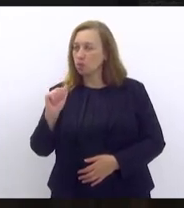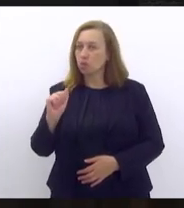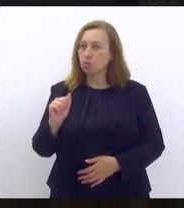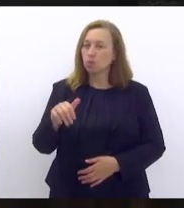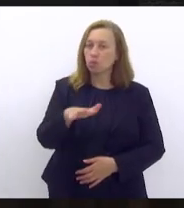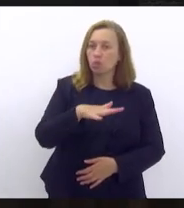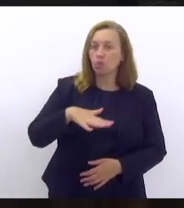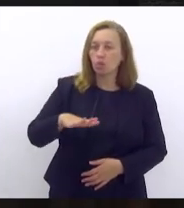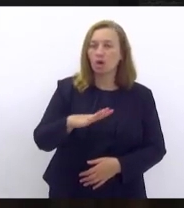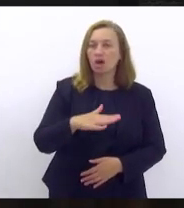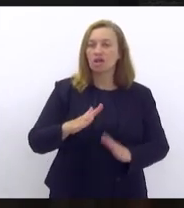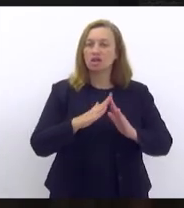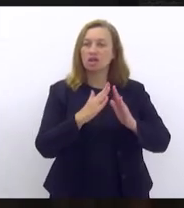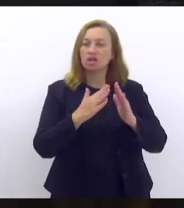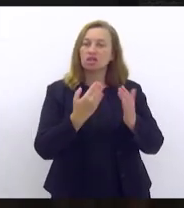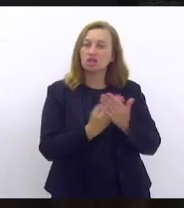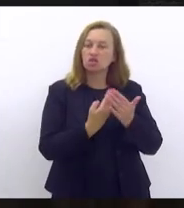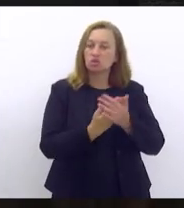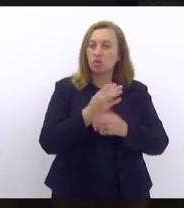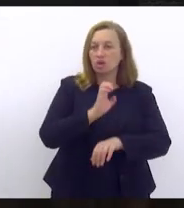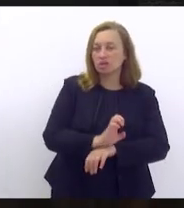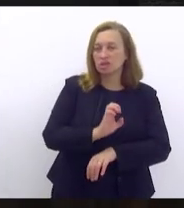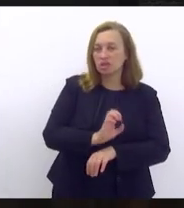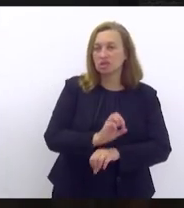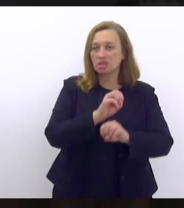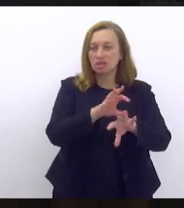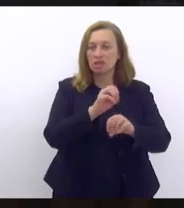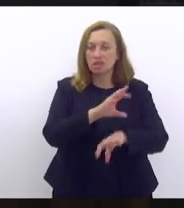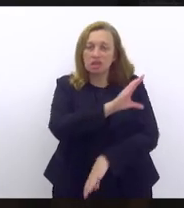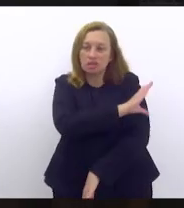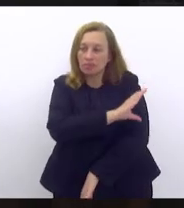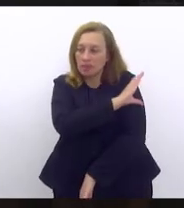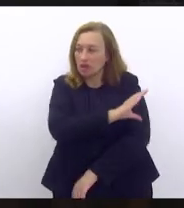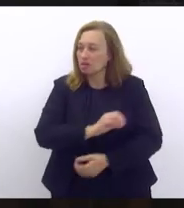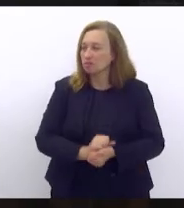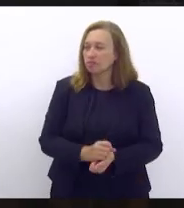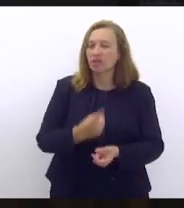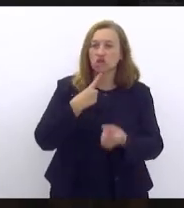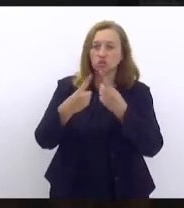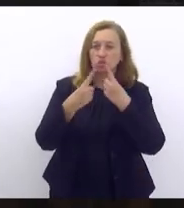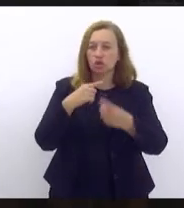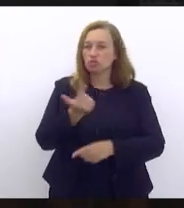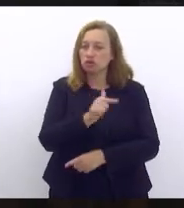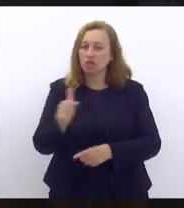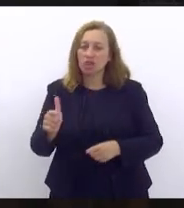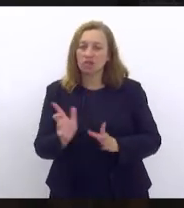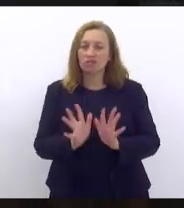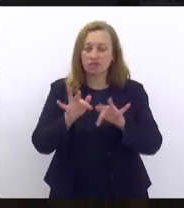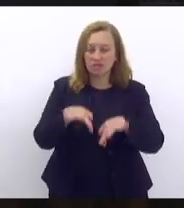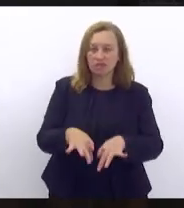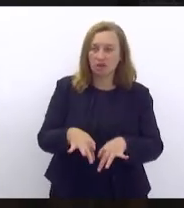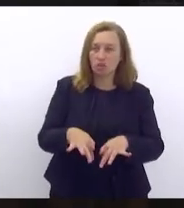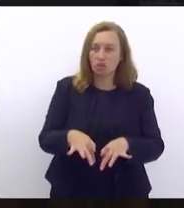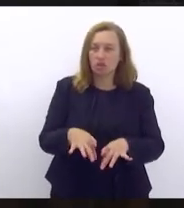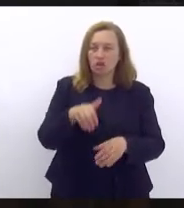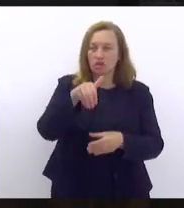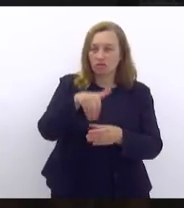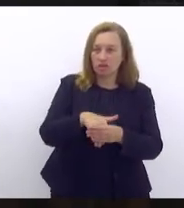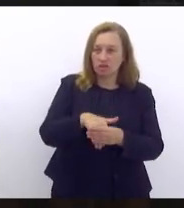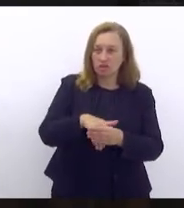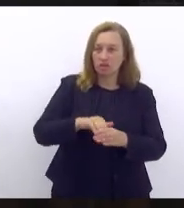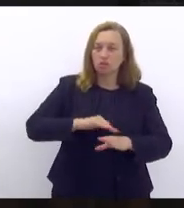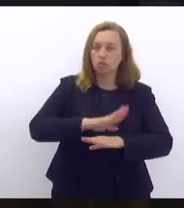de ensino localizada no município de Campos dos Goytacazes. Em discussão, não havendo quem queira discutir, encerrada a discussão.